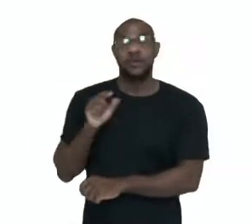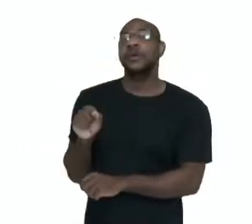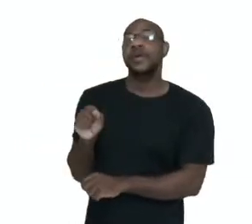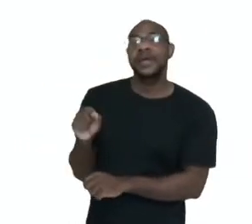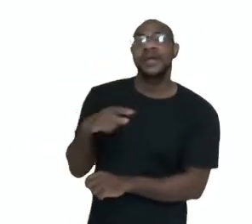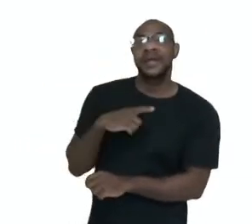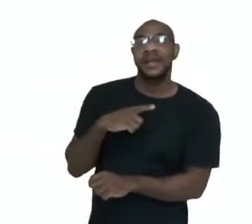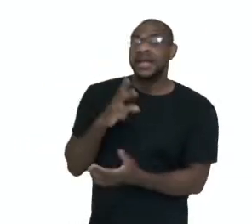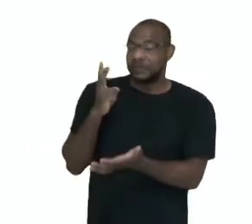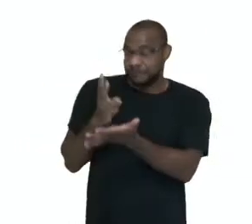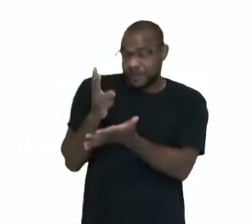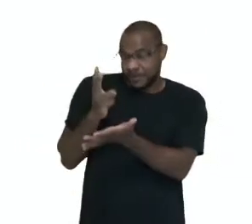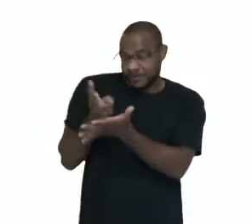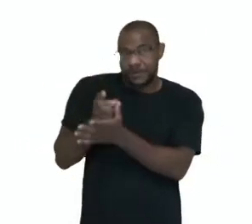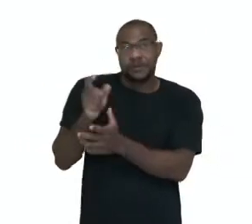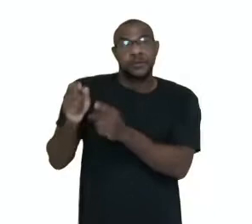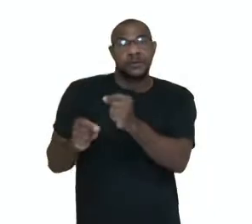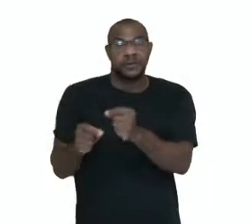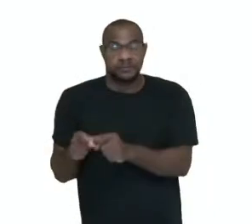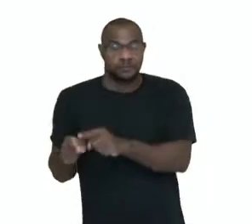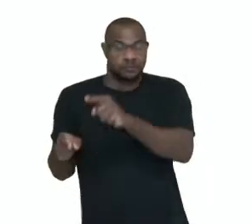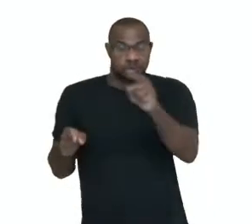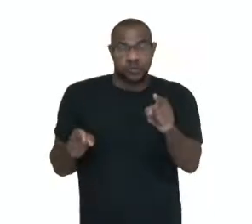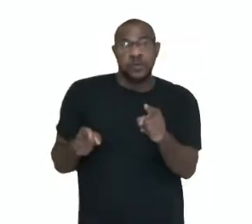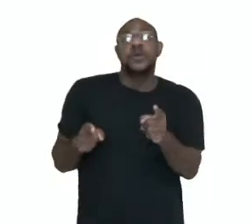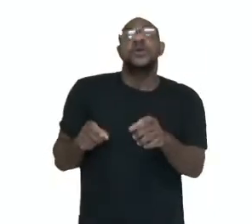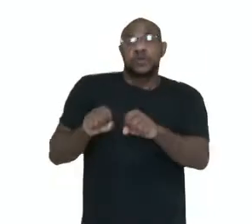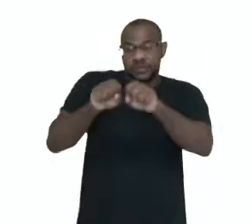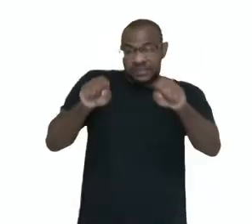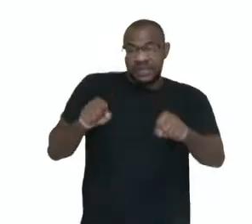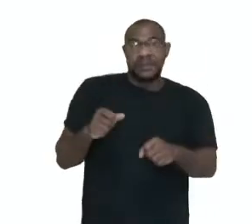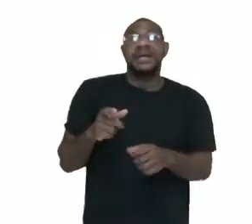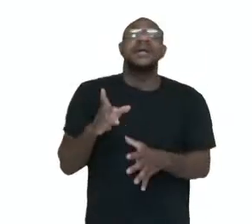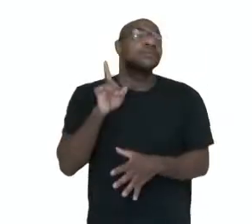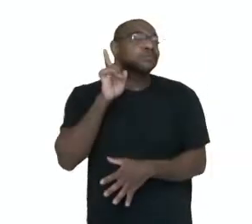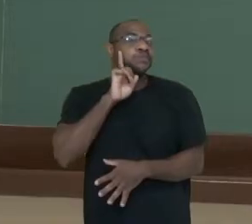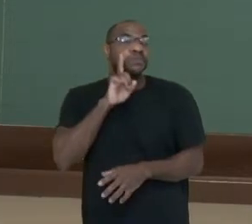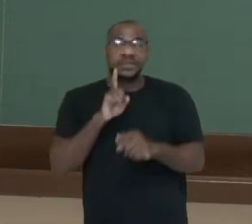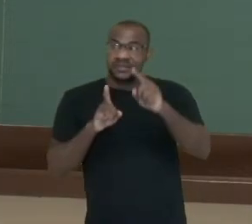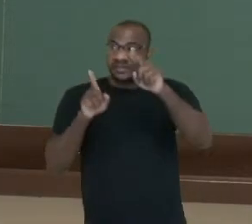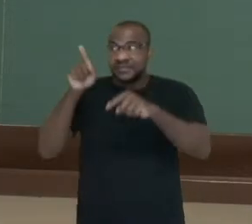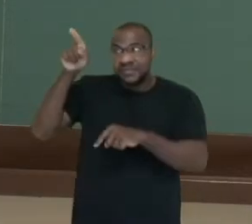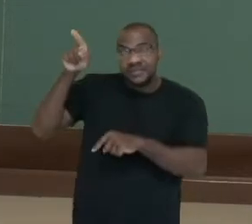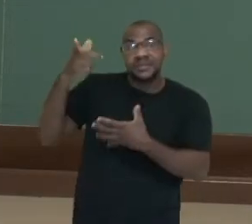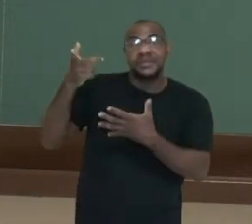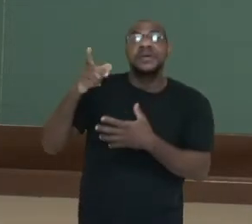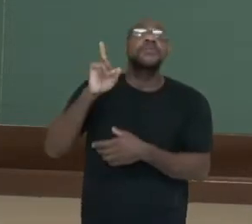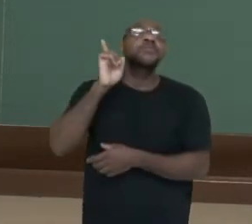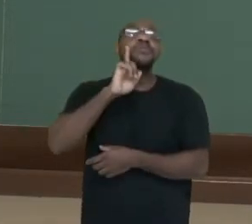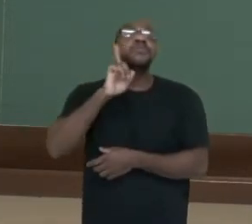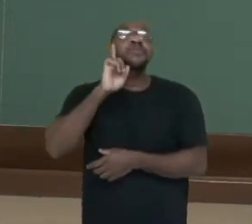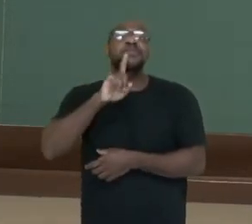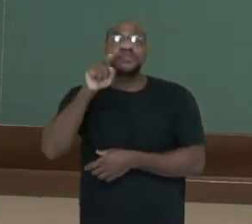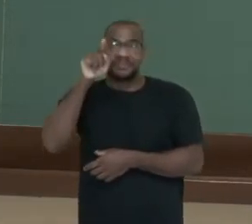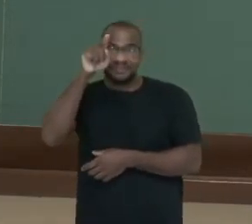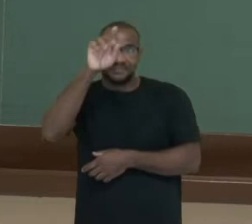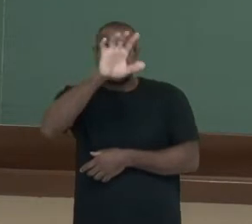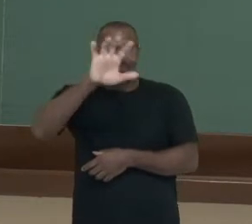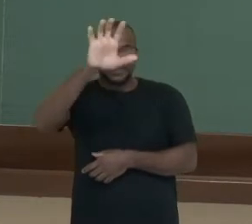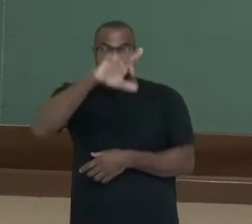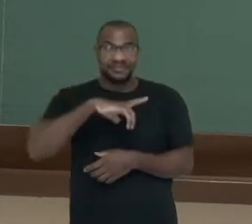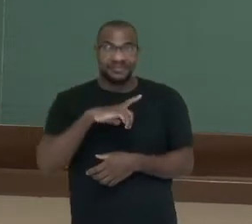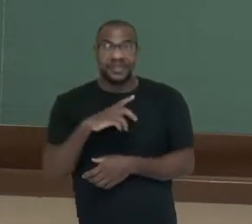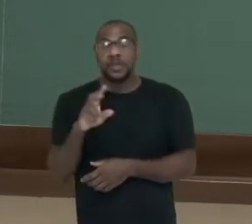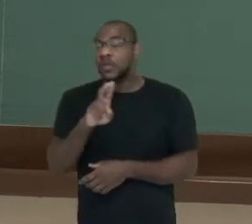a permanência no modelo antigo, simbolizado pelo país Estados Unidos da América. Começou então a deflagrar o que